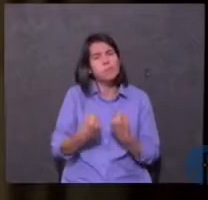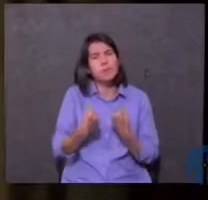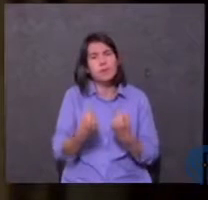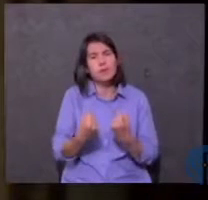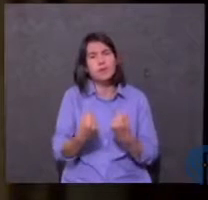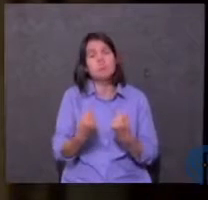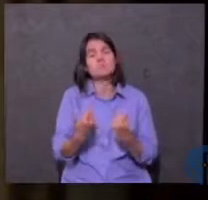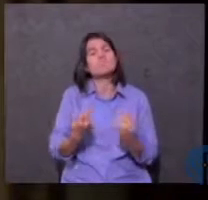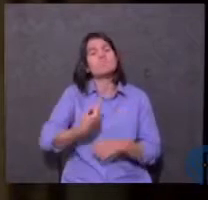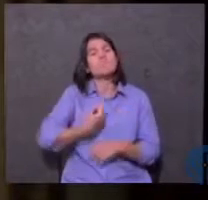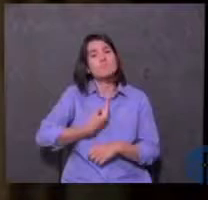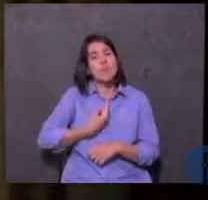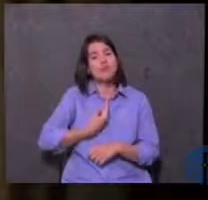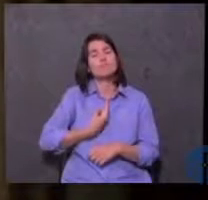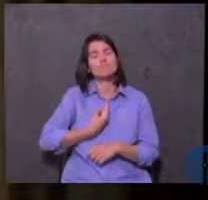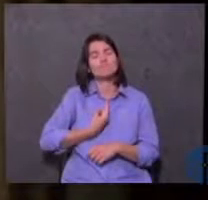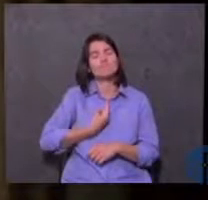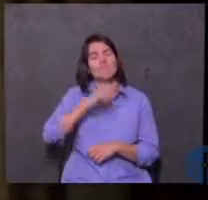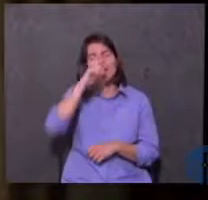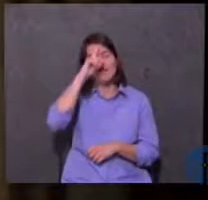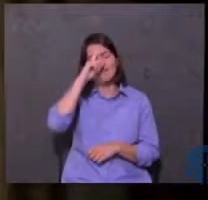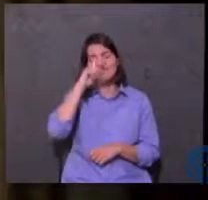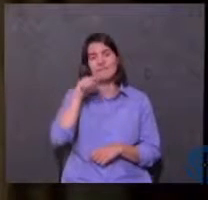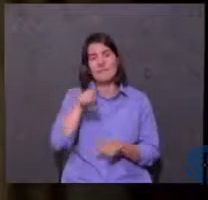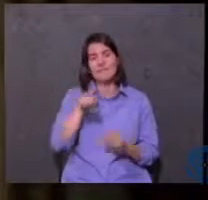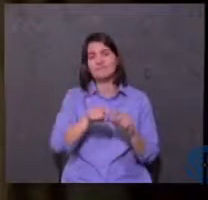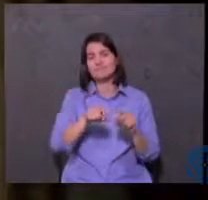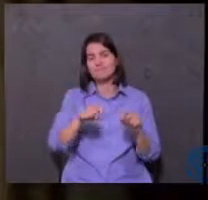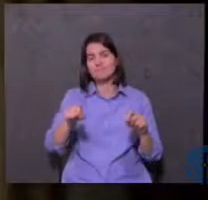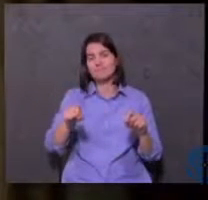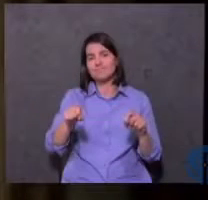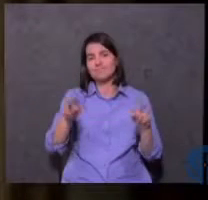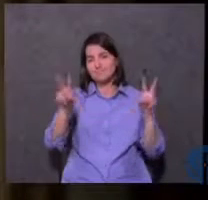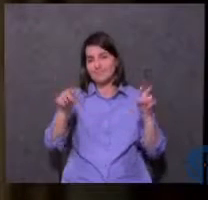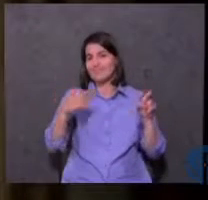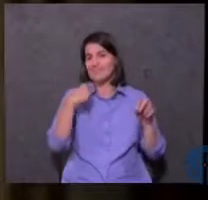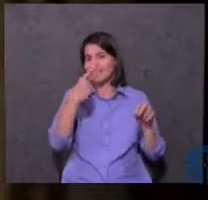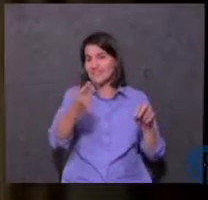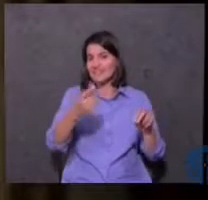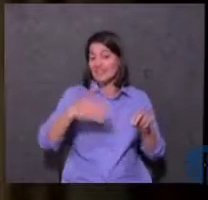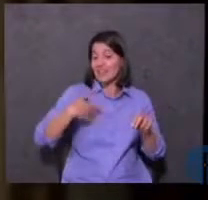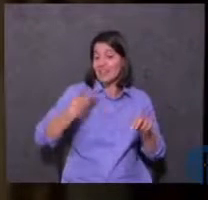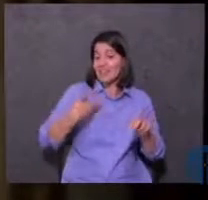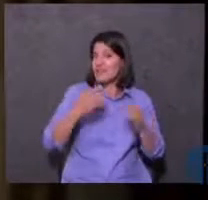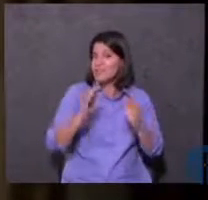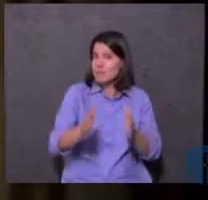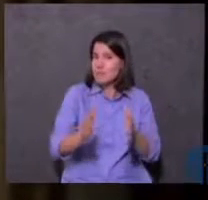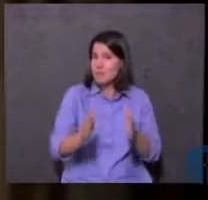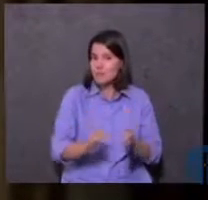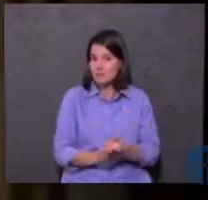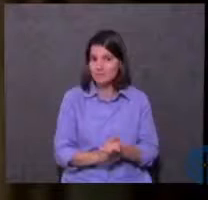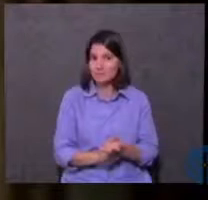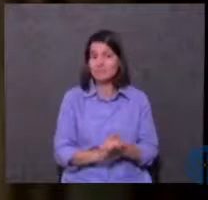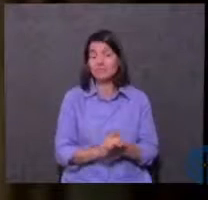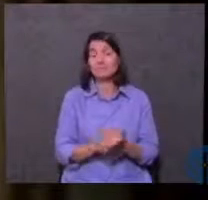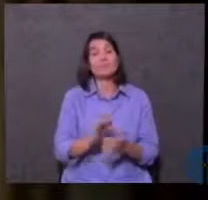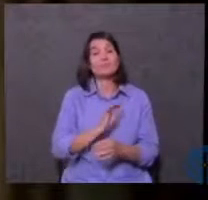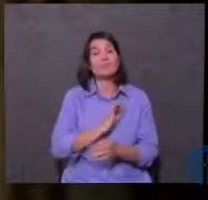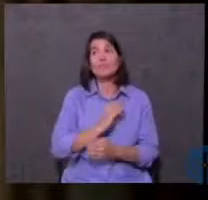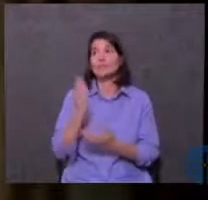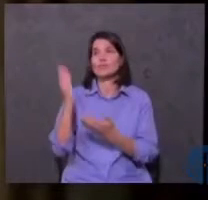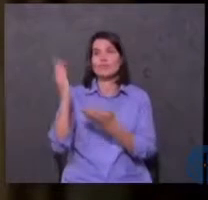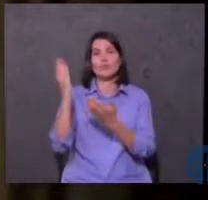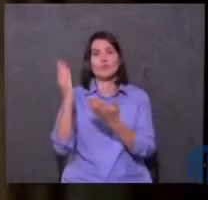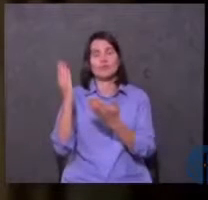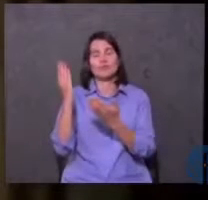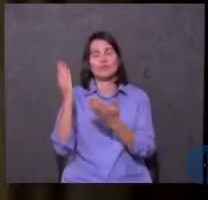então recordar estas palavras: não temas. Ó Senhor, que levantais os